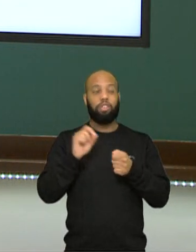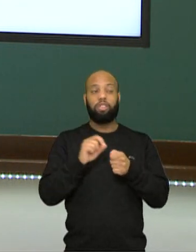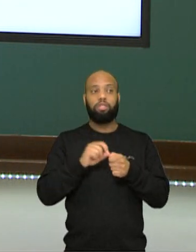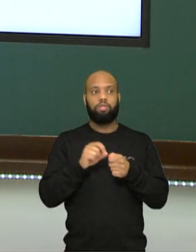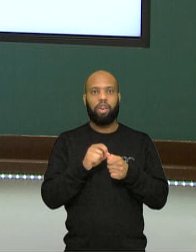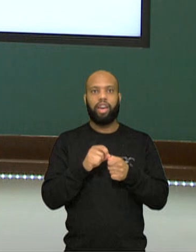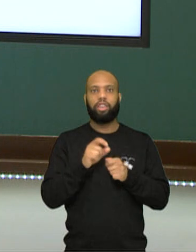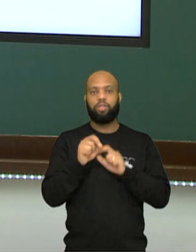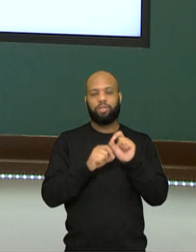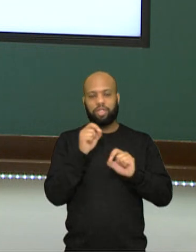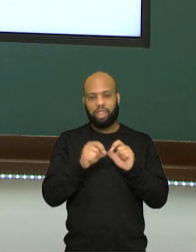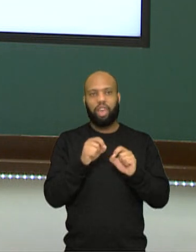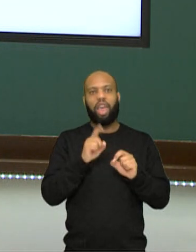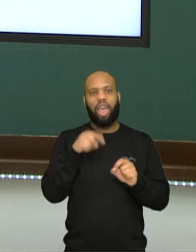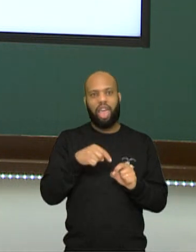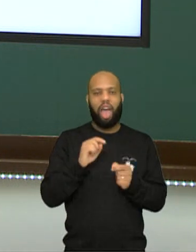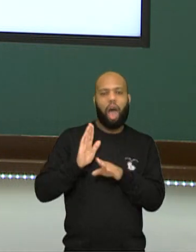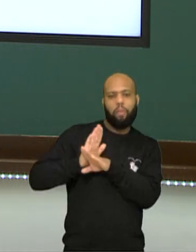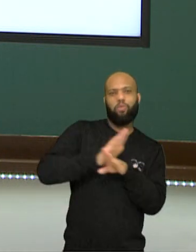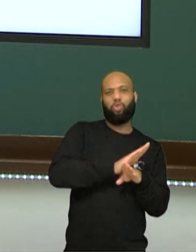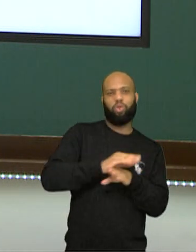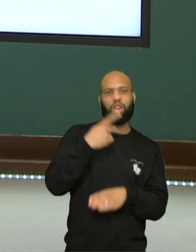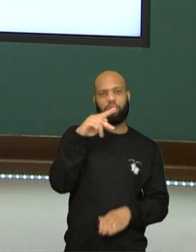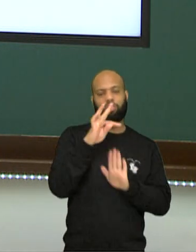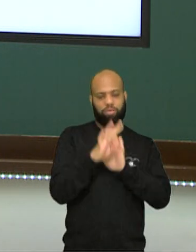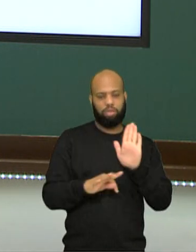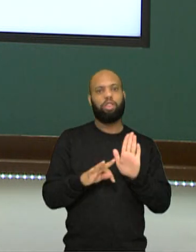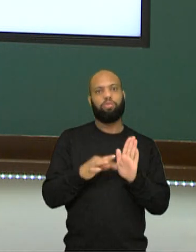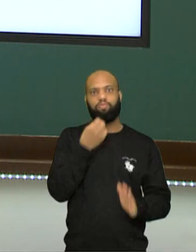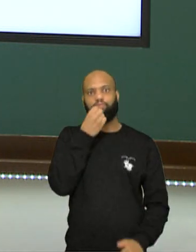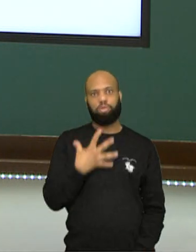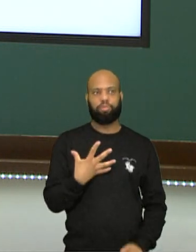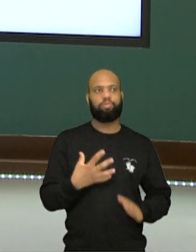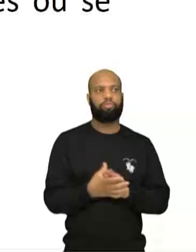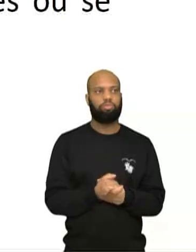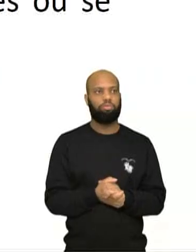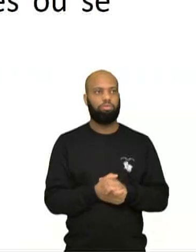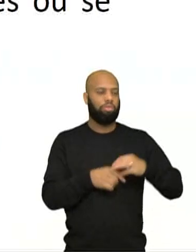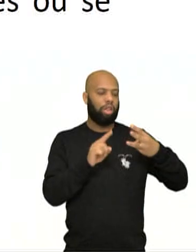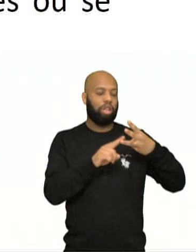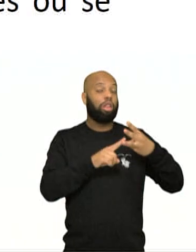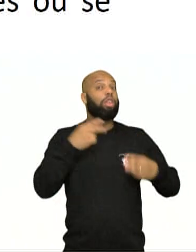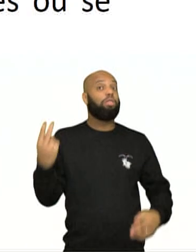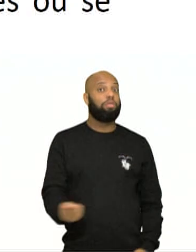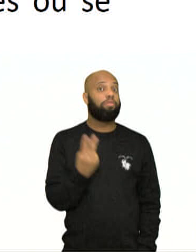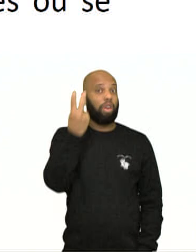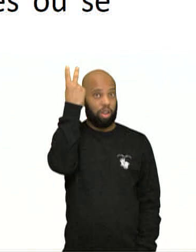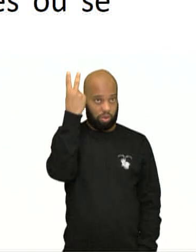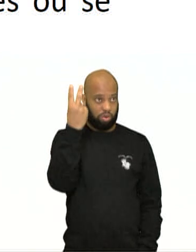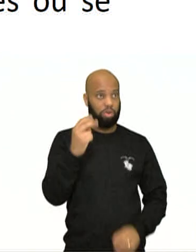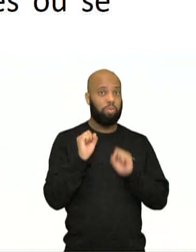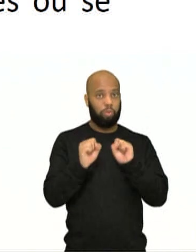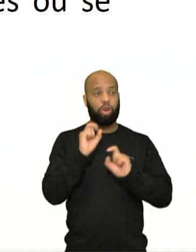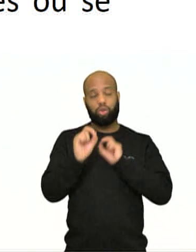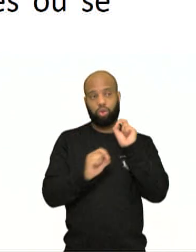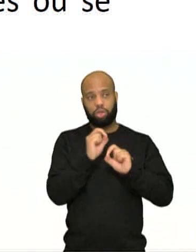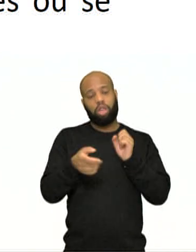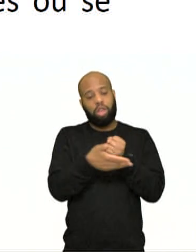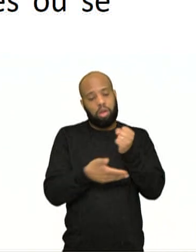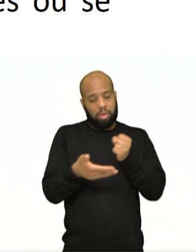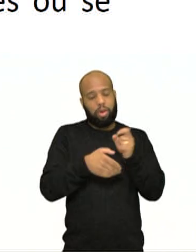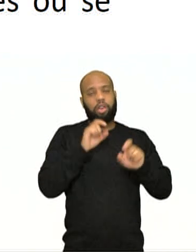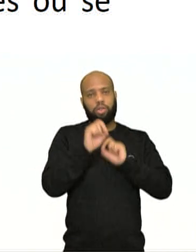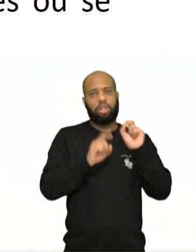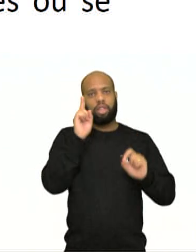participa da mesma opinião. Ainda um argumento que seja de valoração, que também pode ser chamado de princípio, que é